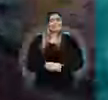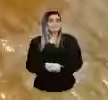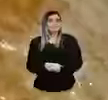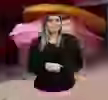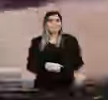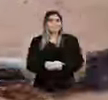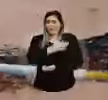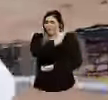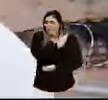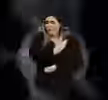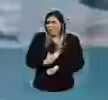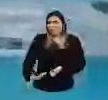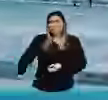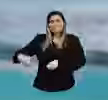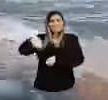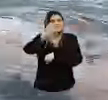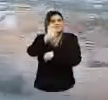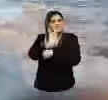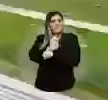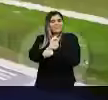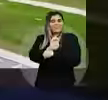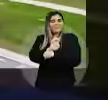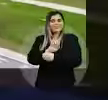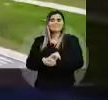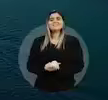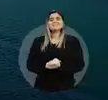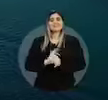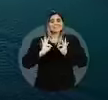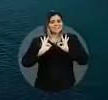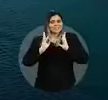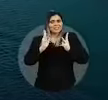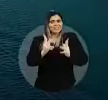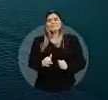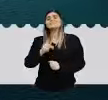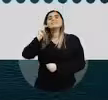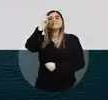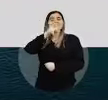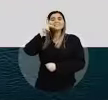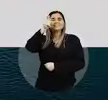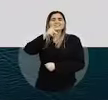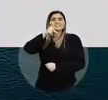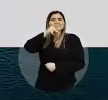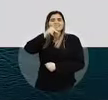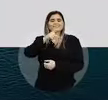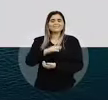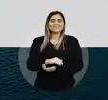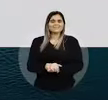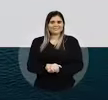Governo do Estado. Somos todos Paraíba.